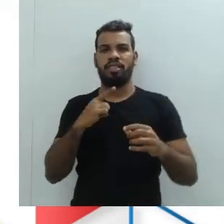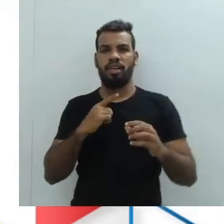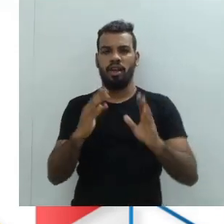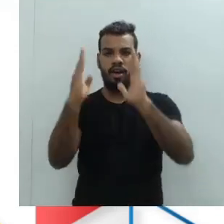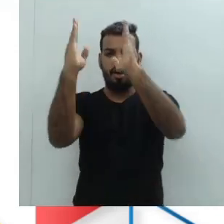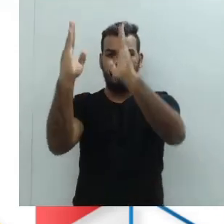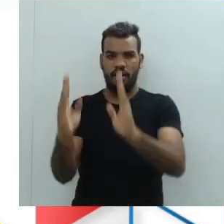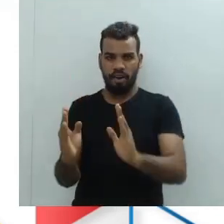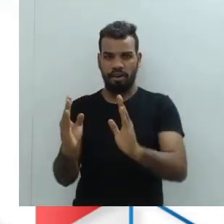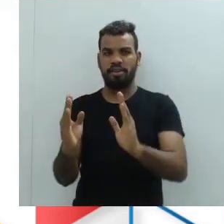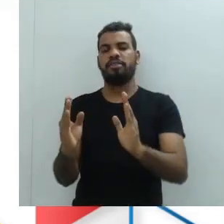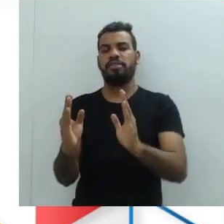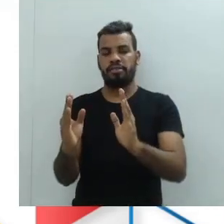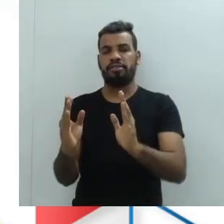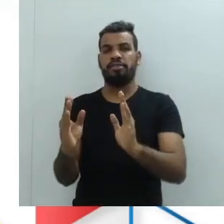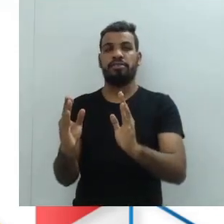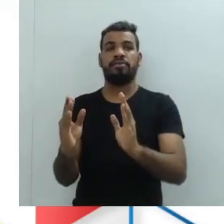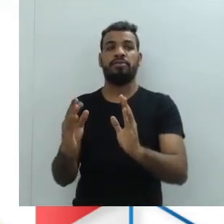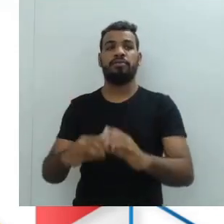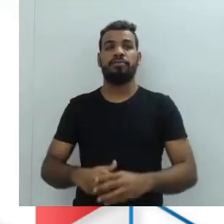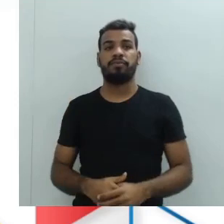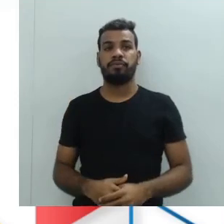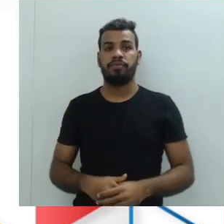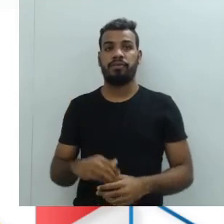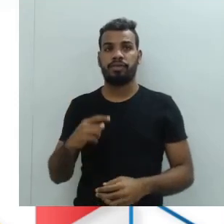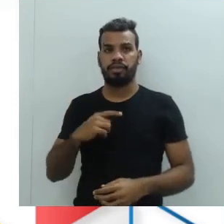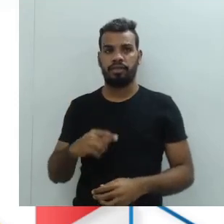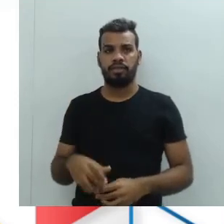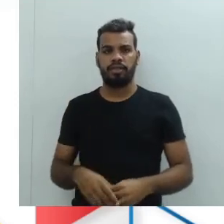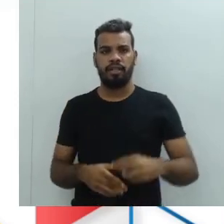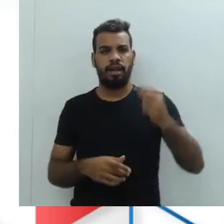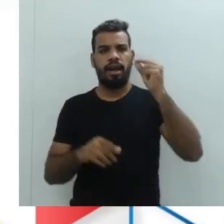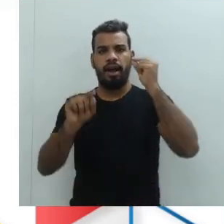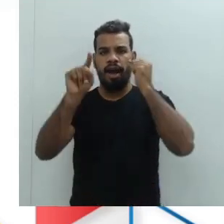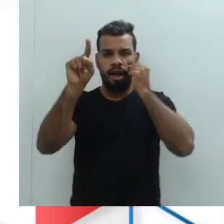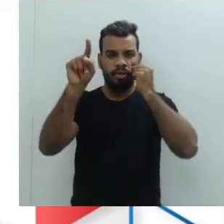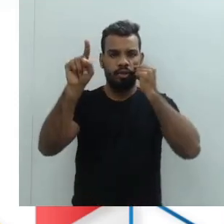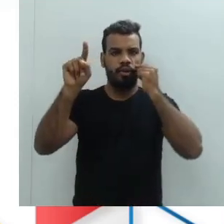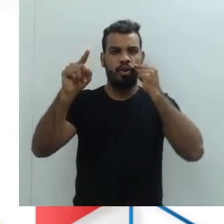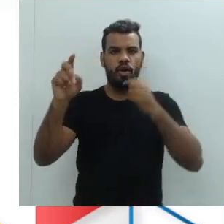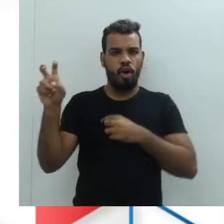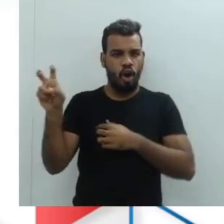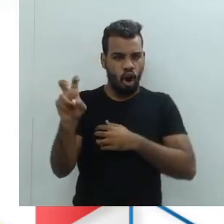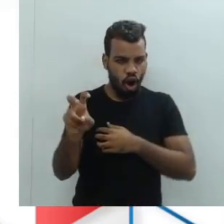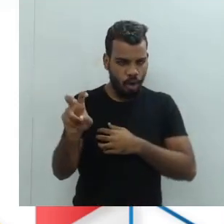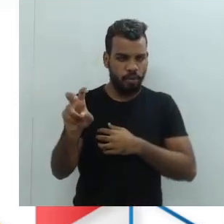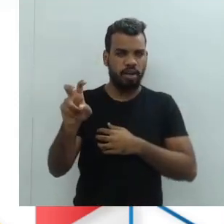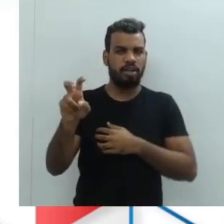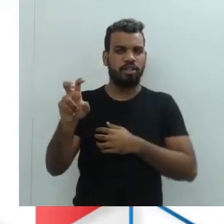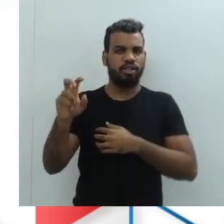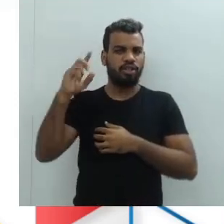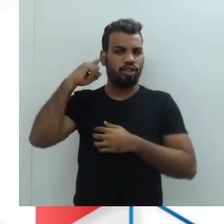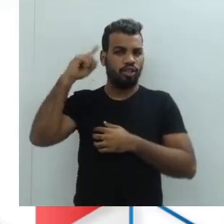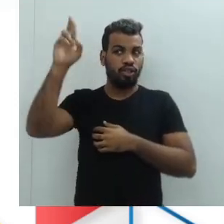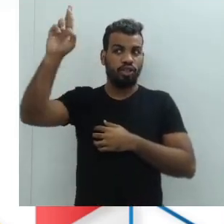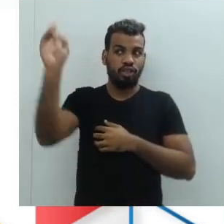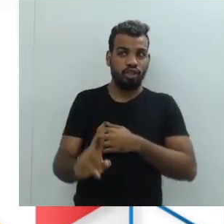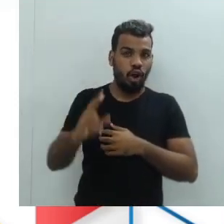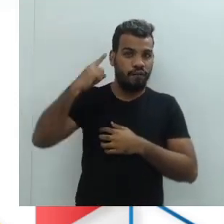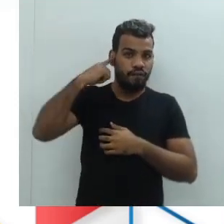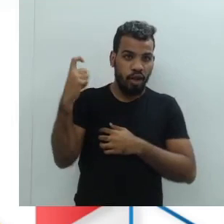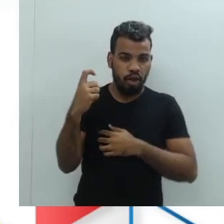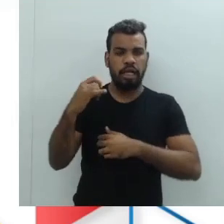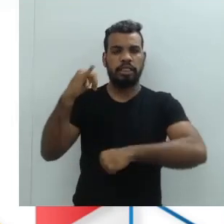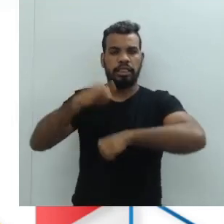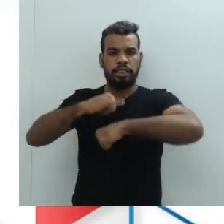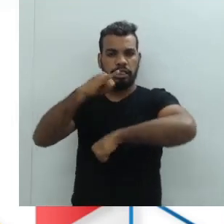sua primeira coluna, você tem as palavras rato, cobra, trovão e sapo, em forma de